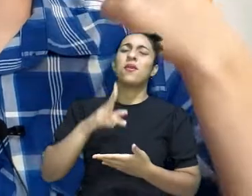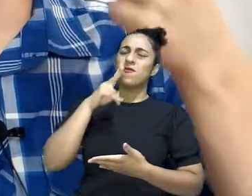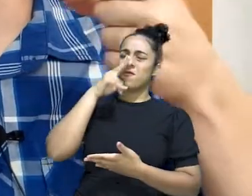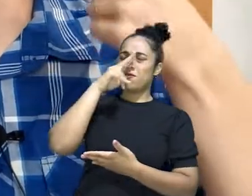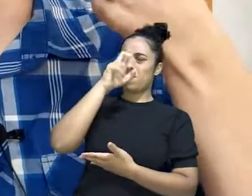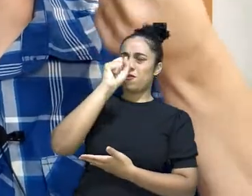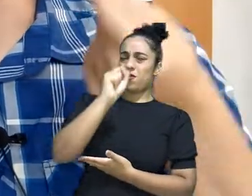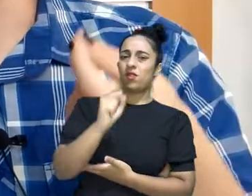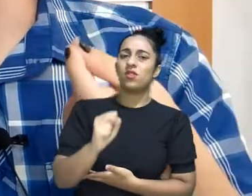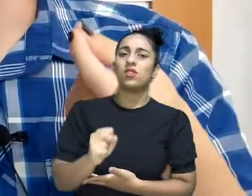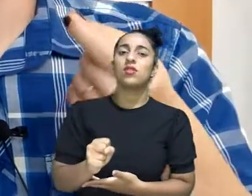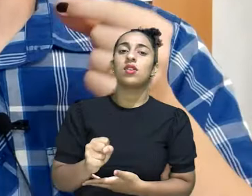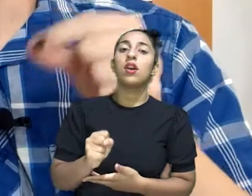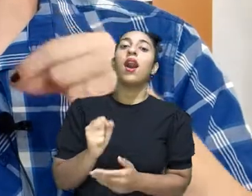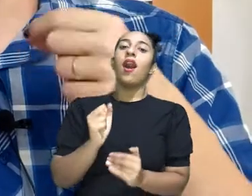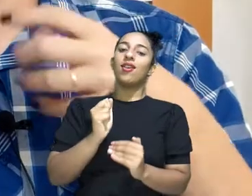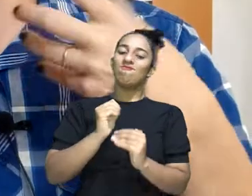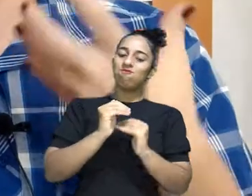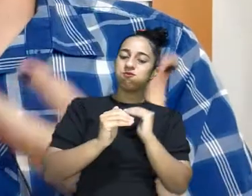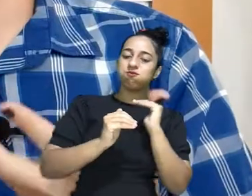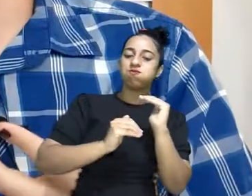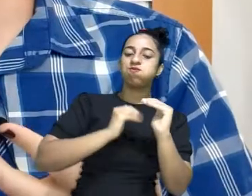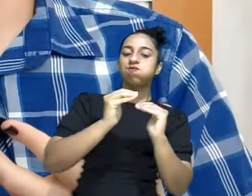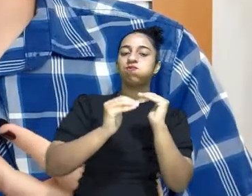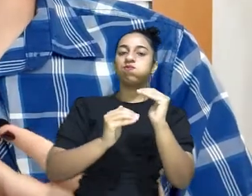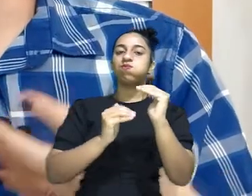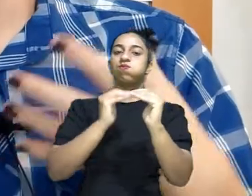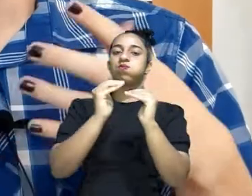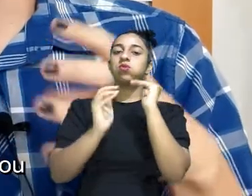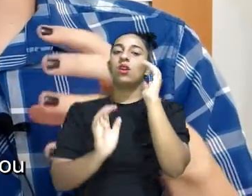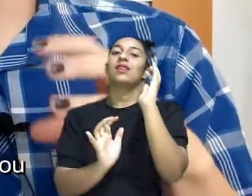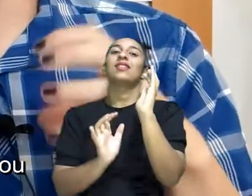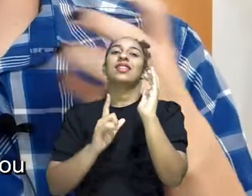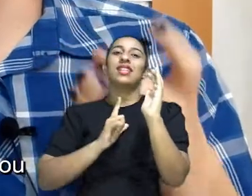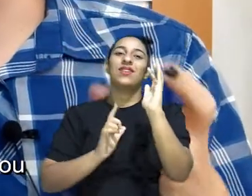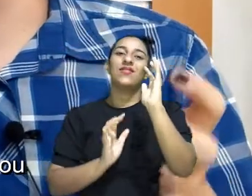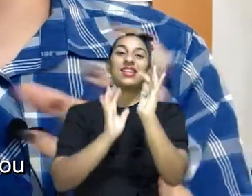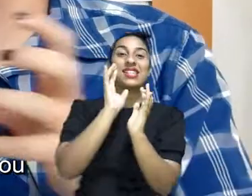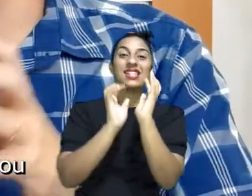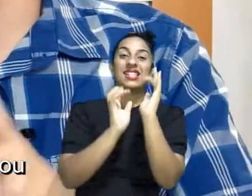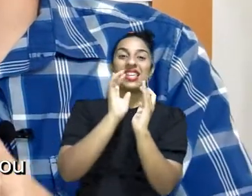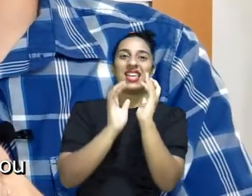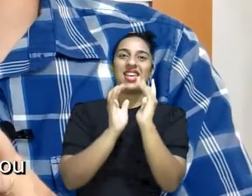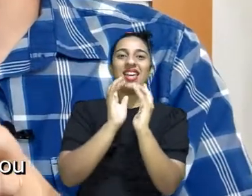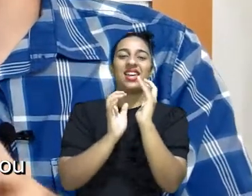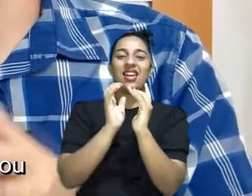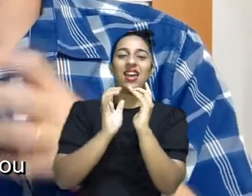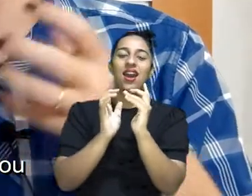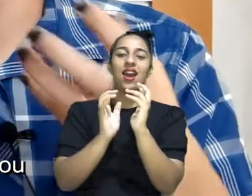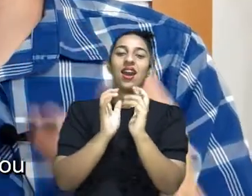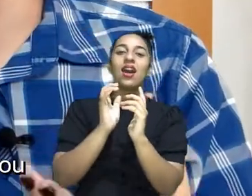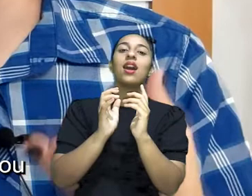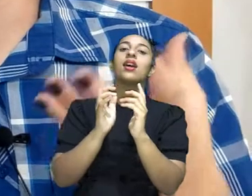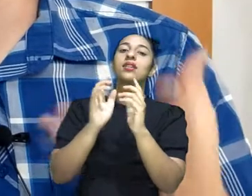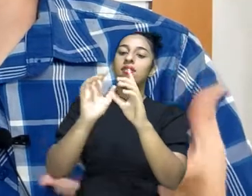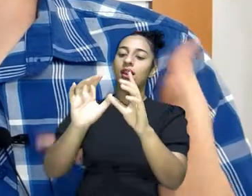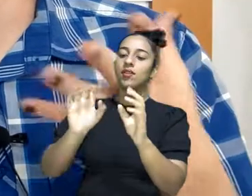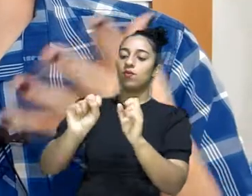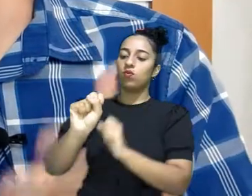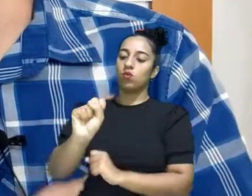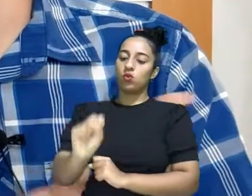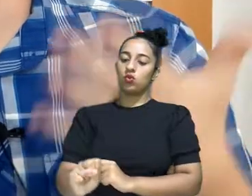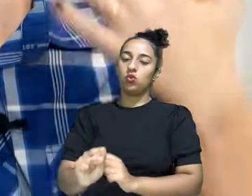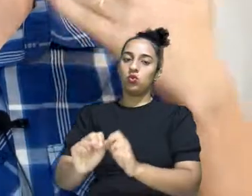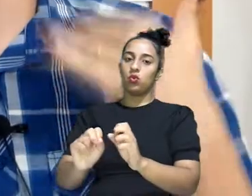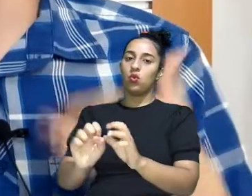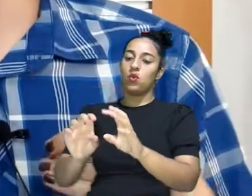foi se tornando mais forte e somando com outros fatores levou a guerra entre o Brasil EA Cisplatina que causou a